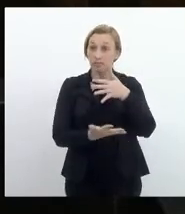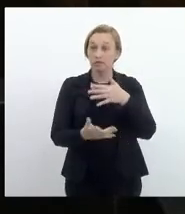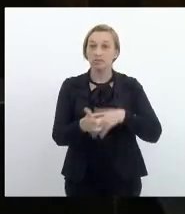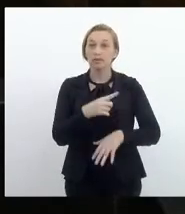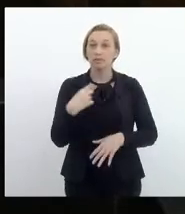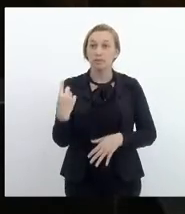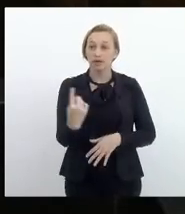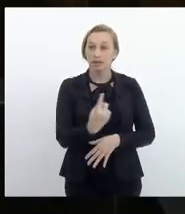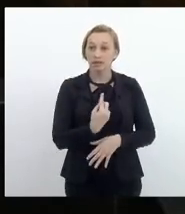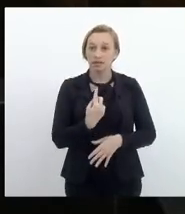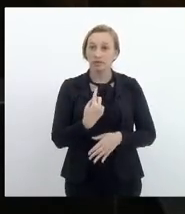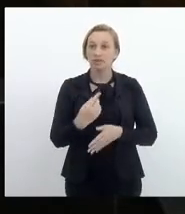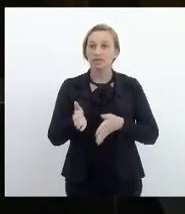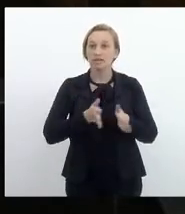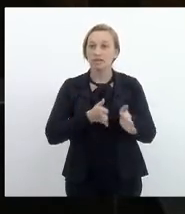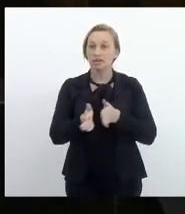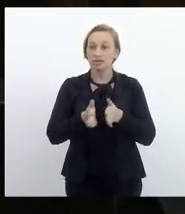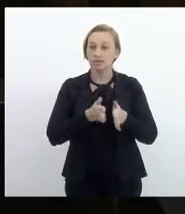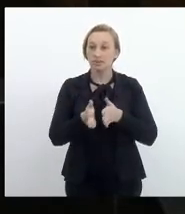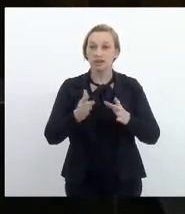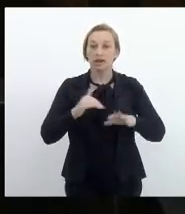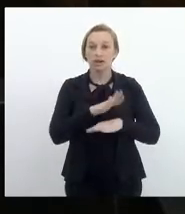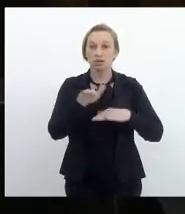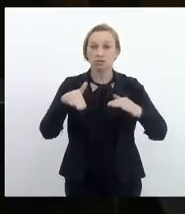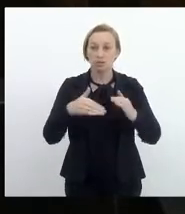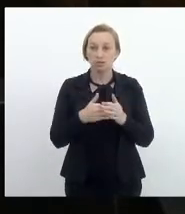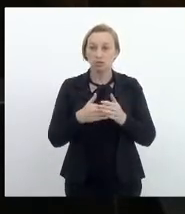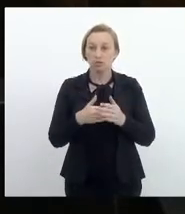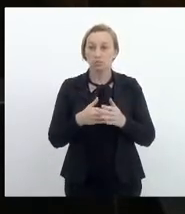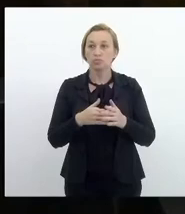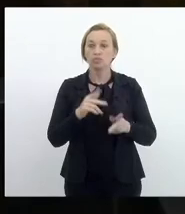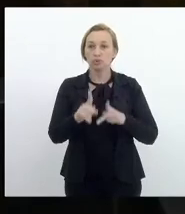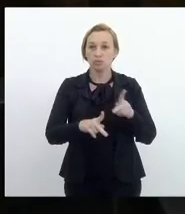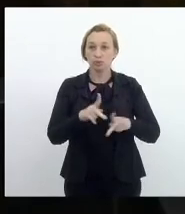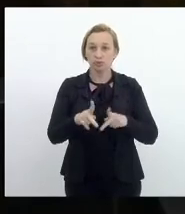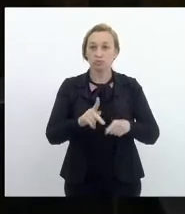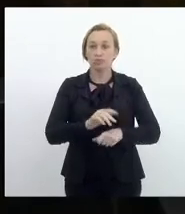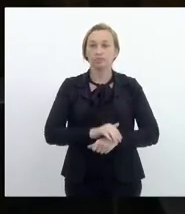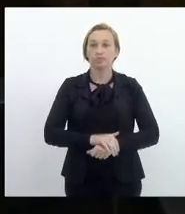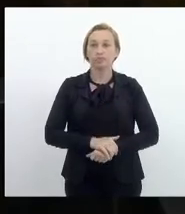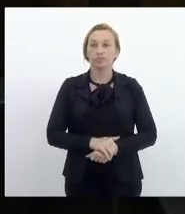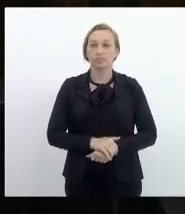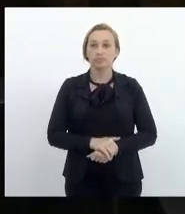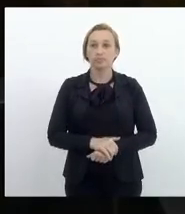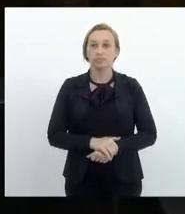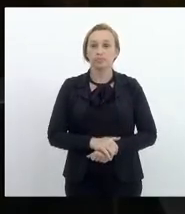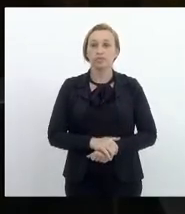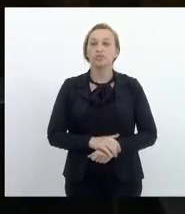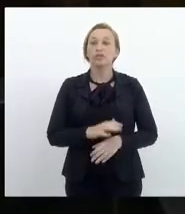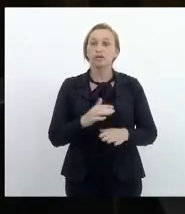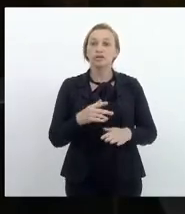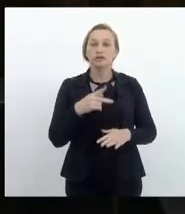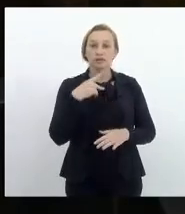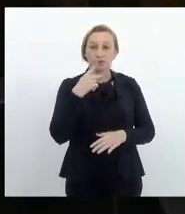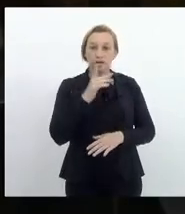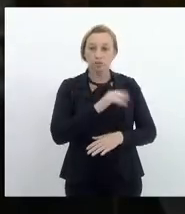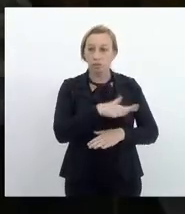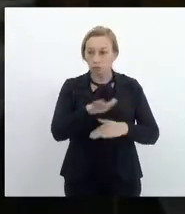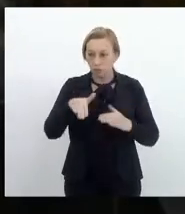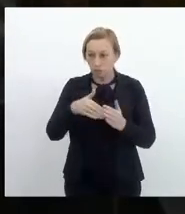sejamos aquecer acessíveis a todos é algo fazendo os cumprimentos